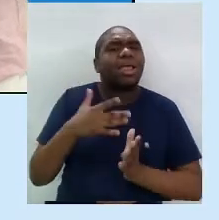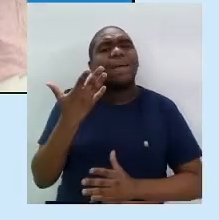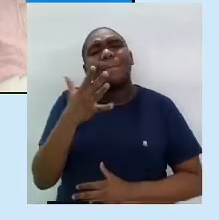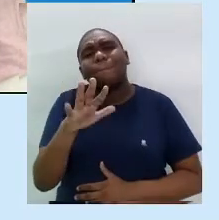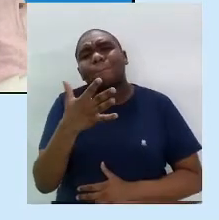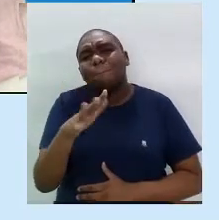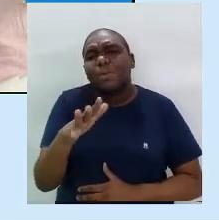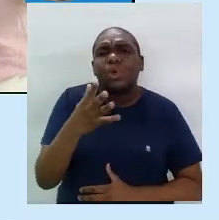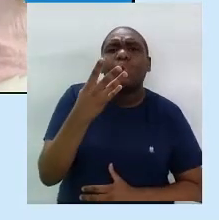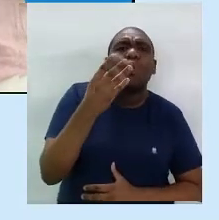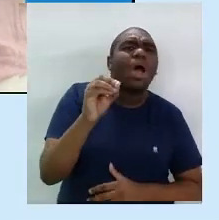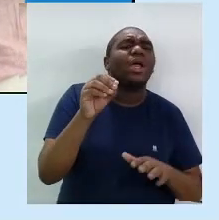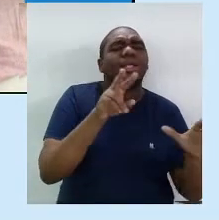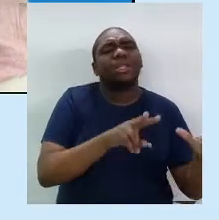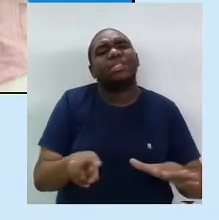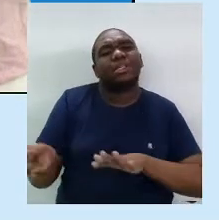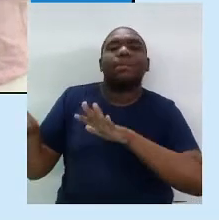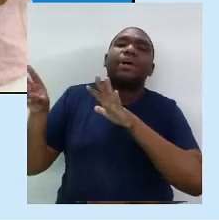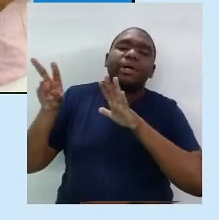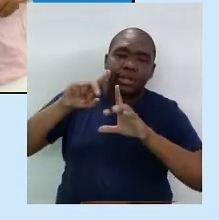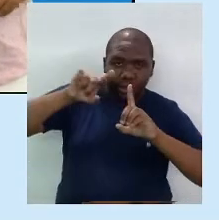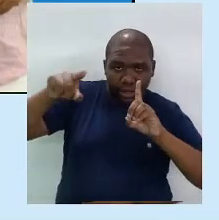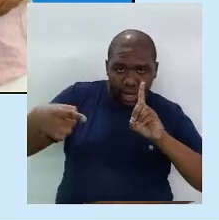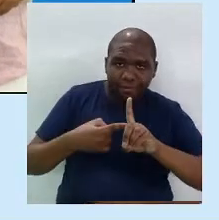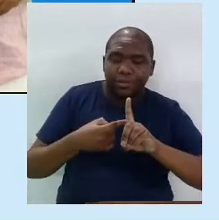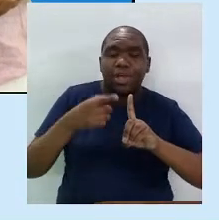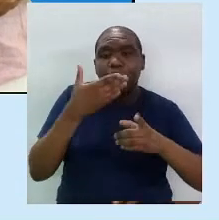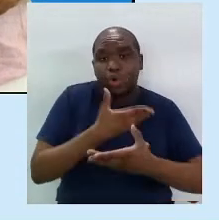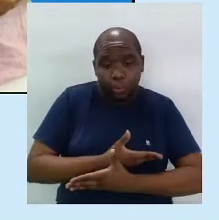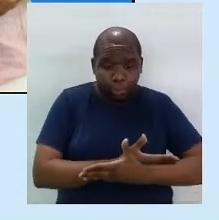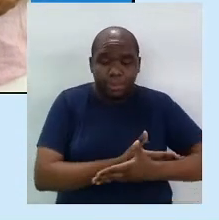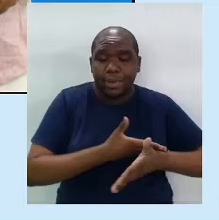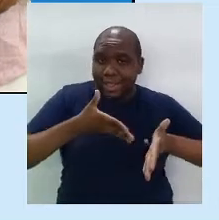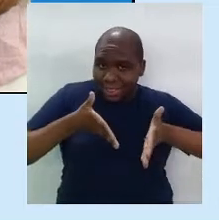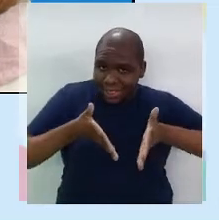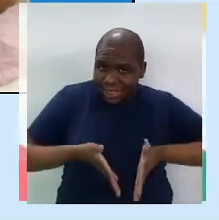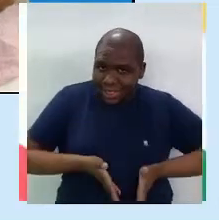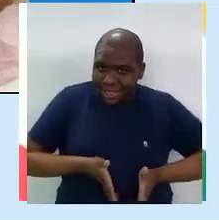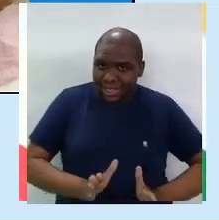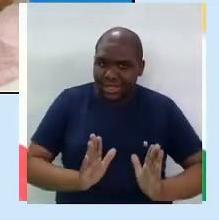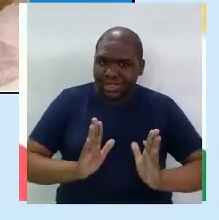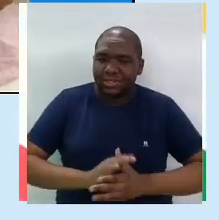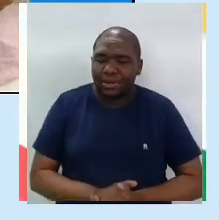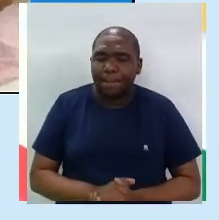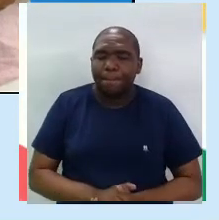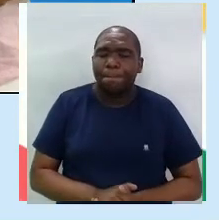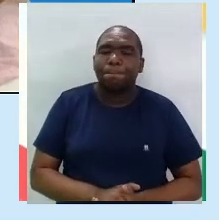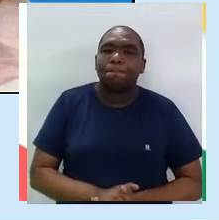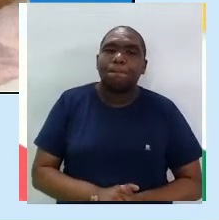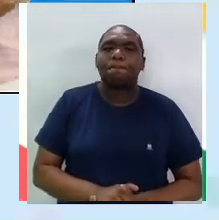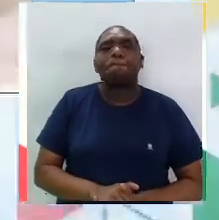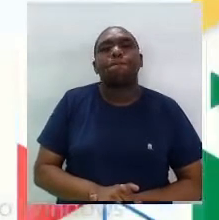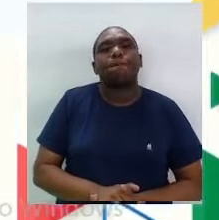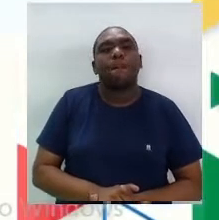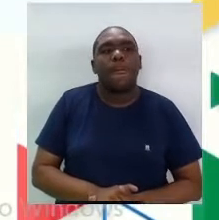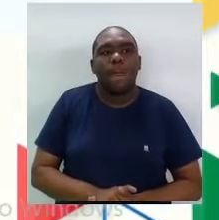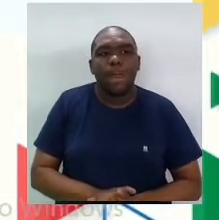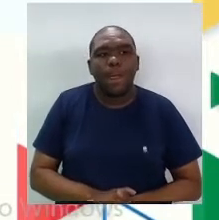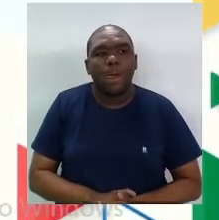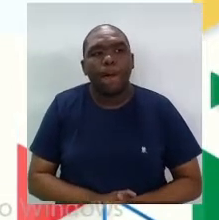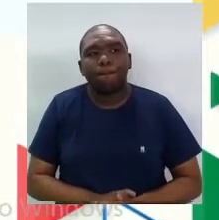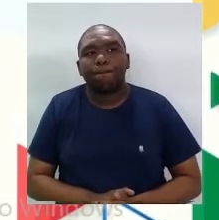criança, até durar ali cerca ali de 40 semanas para que a criança ela seja